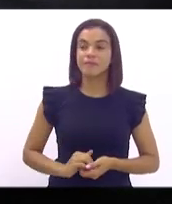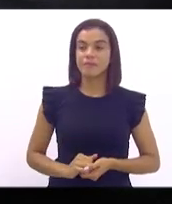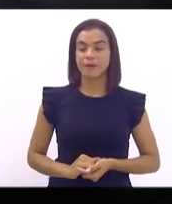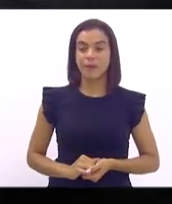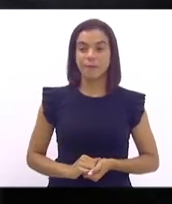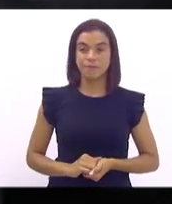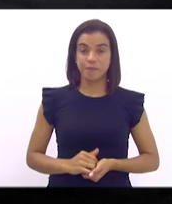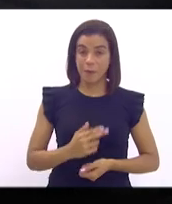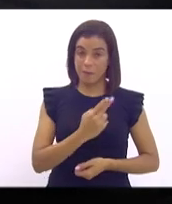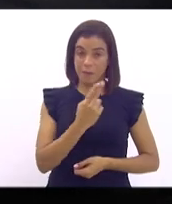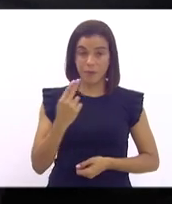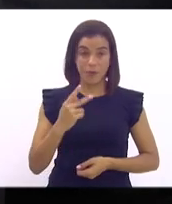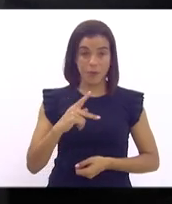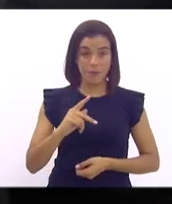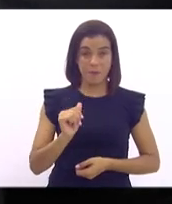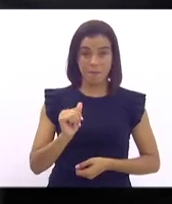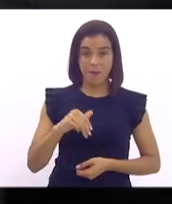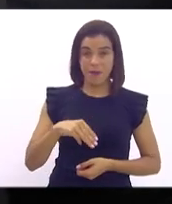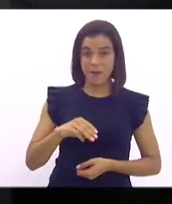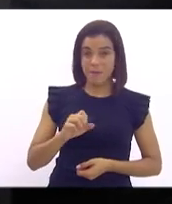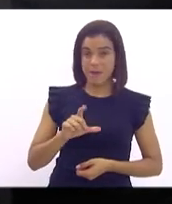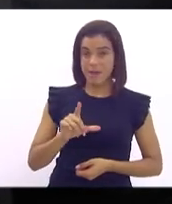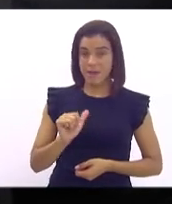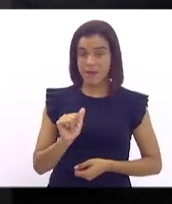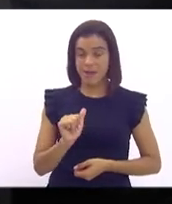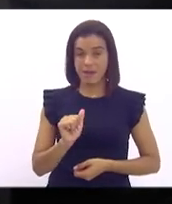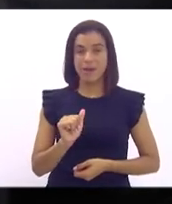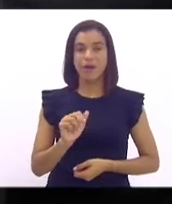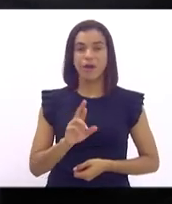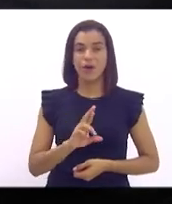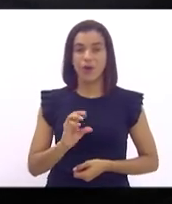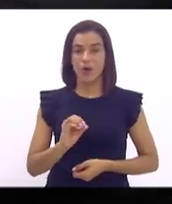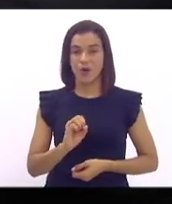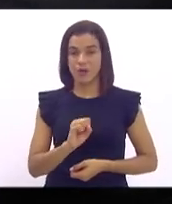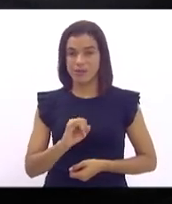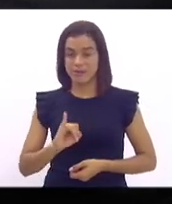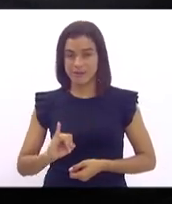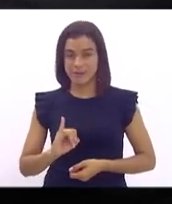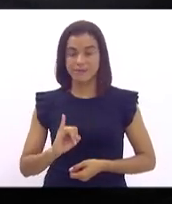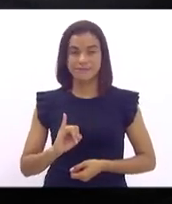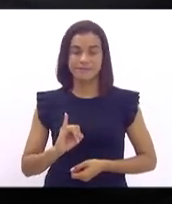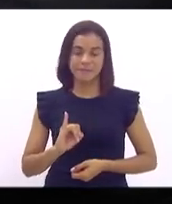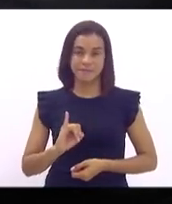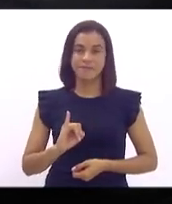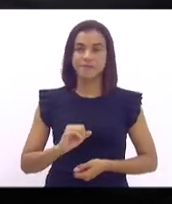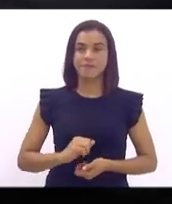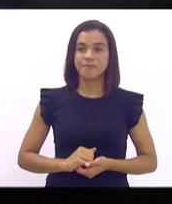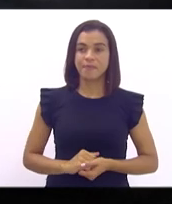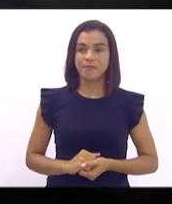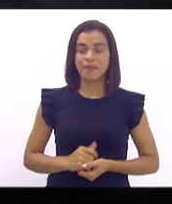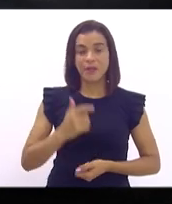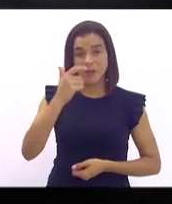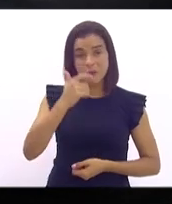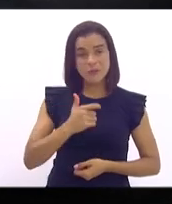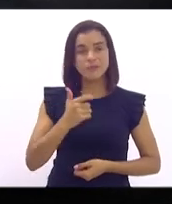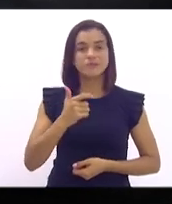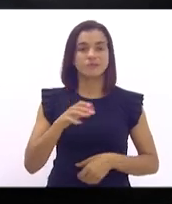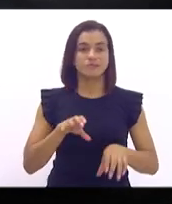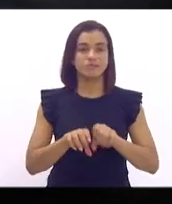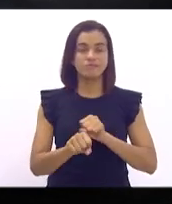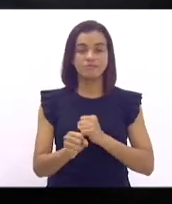Bom, meu nome é Pamela Rossi, como a deputada Marta Rocha já iniciou, né? Eu sou